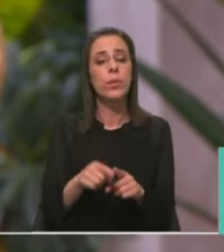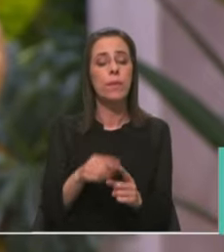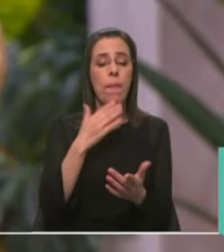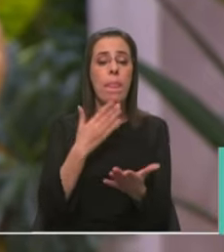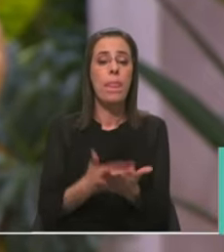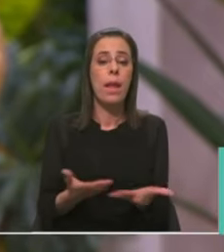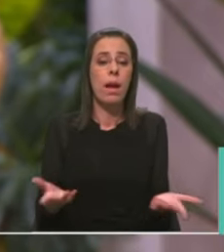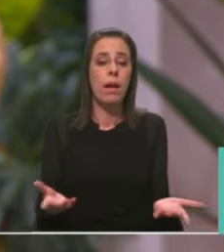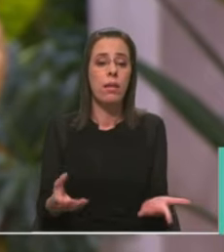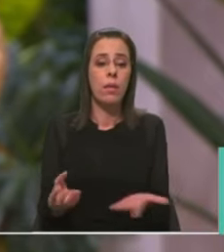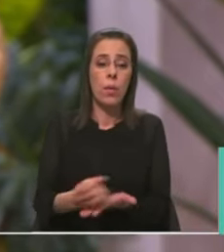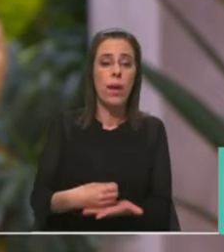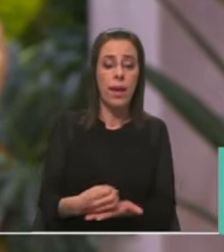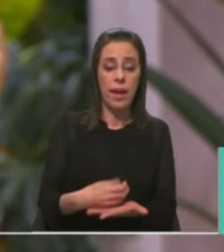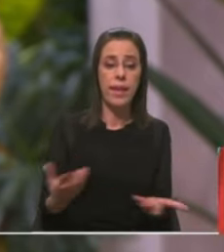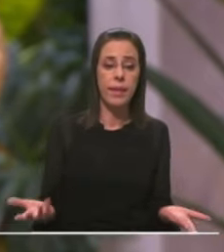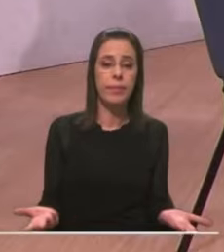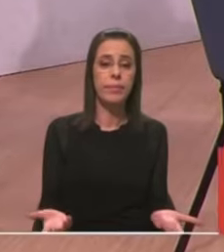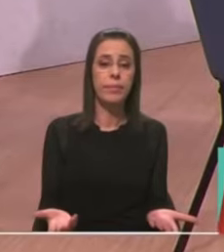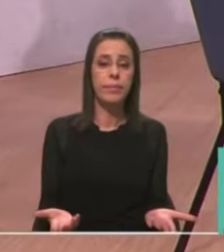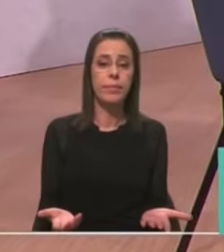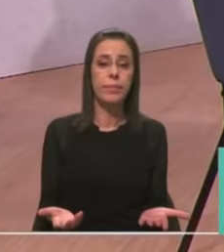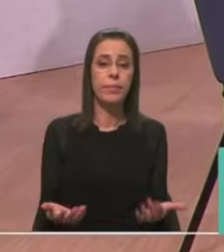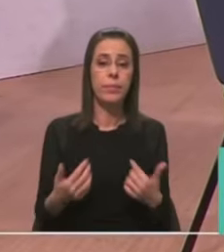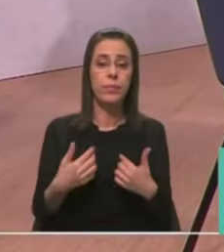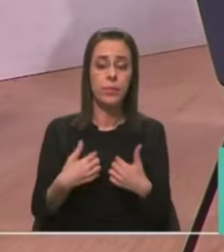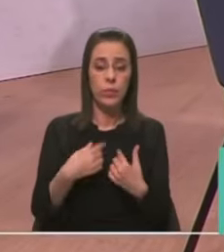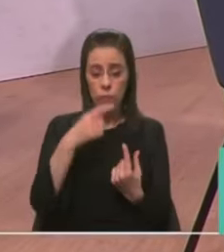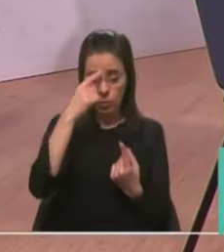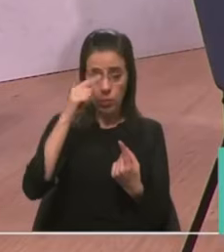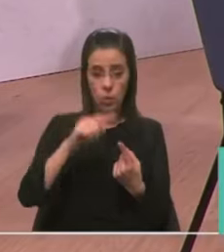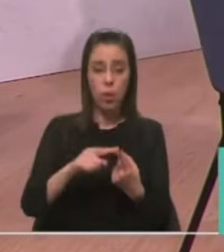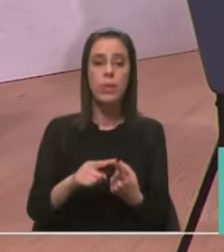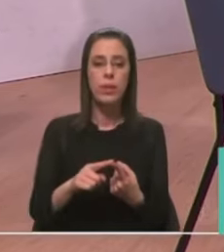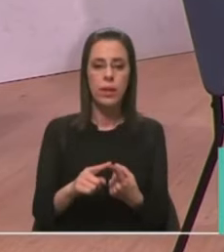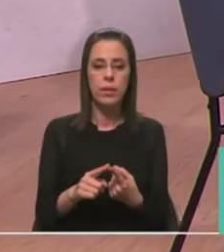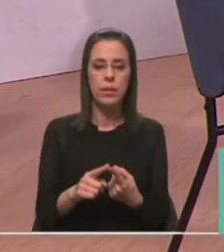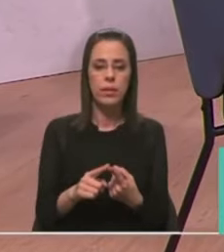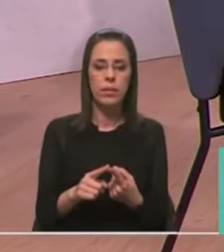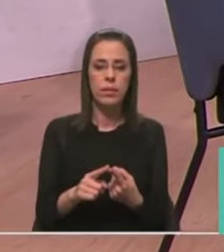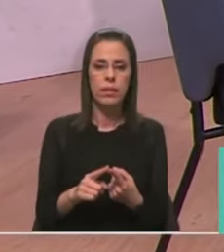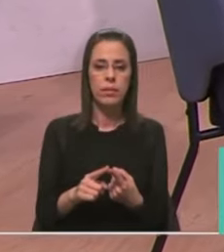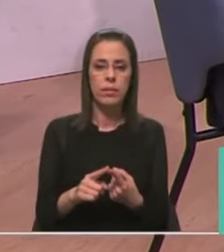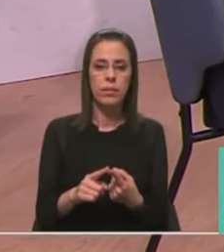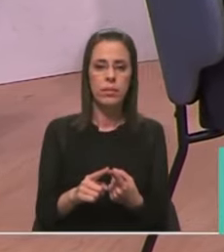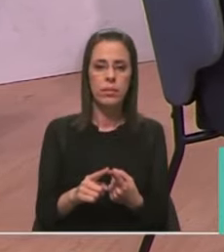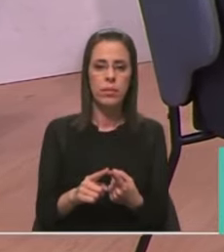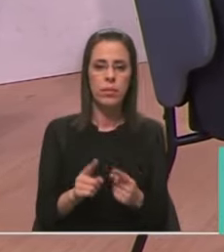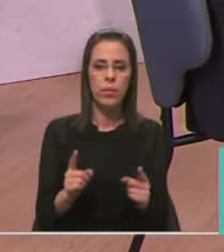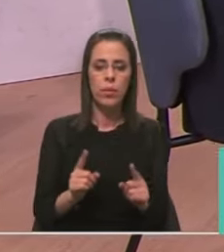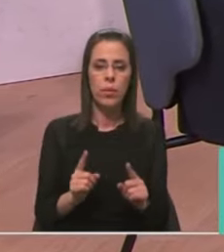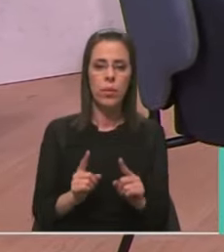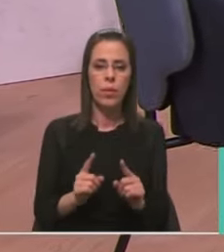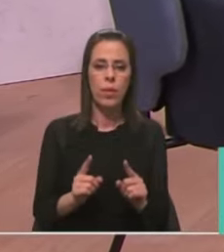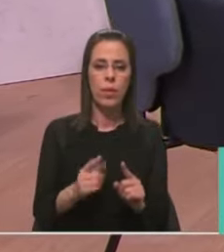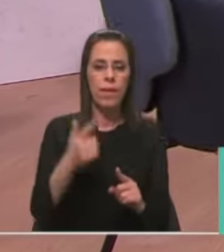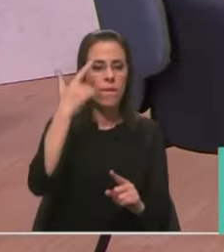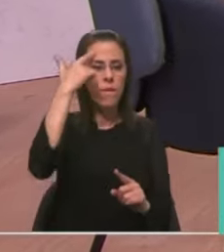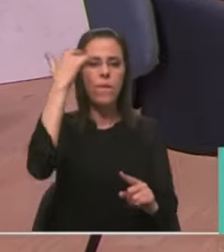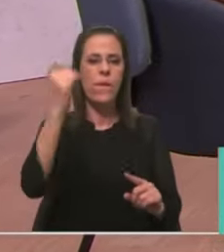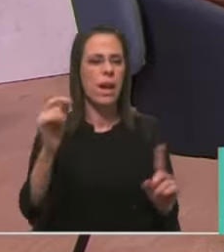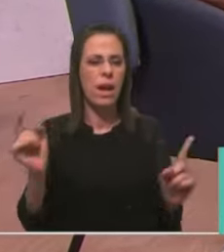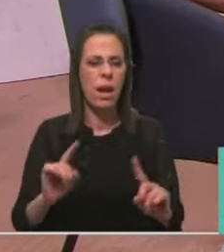dar num grande nada. O nosso grande objetivo não é